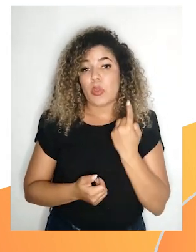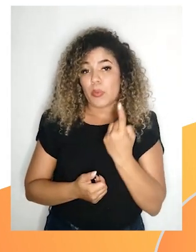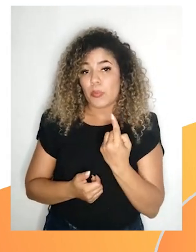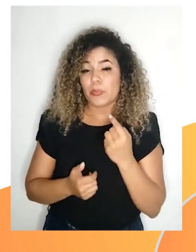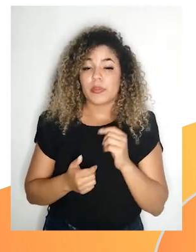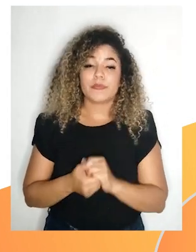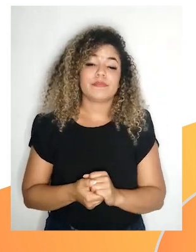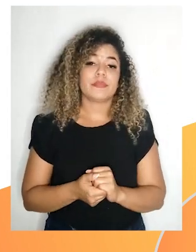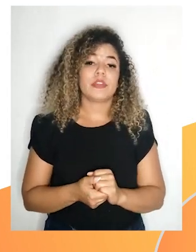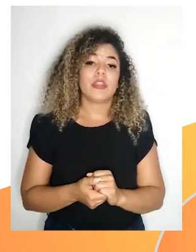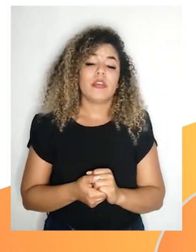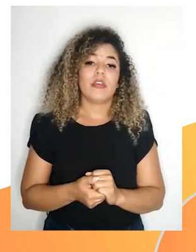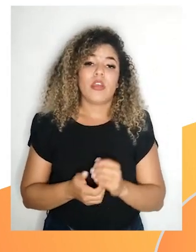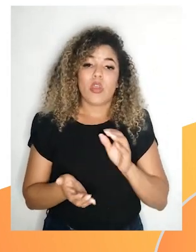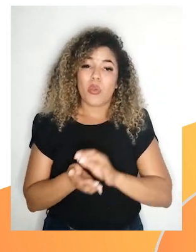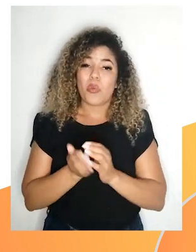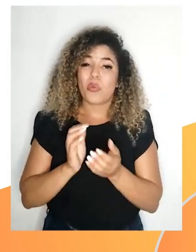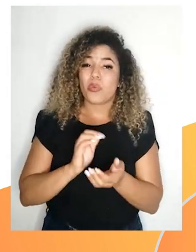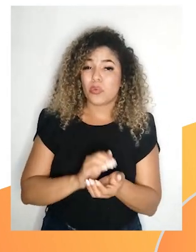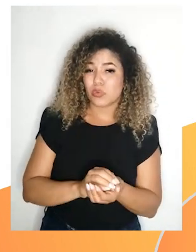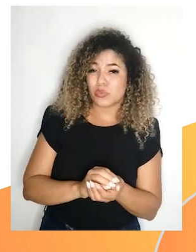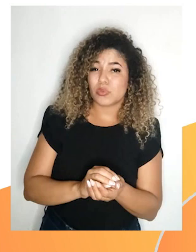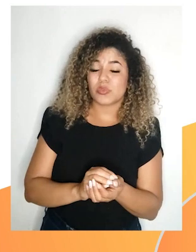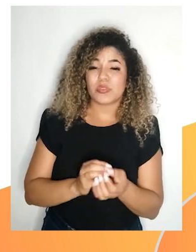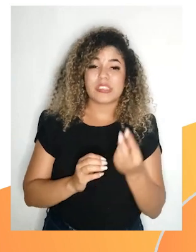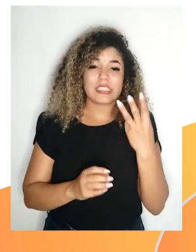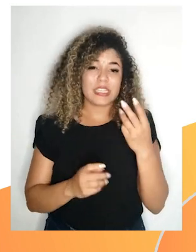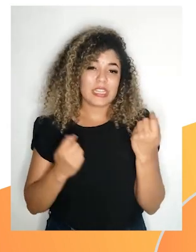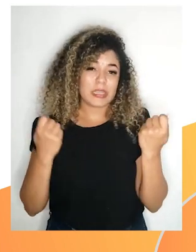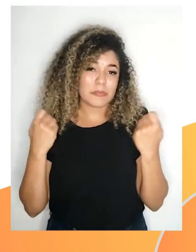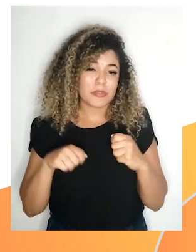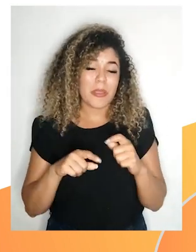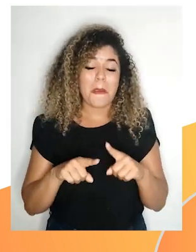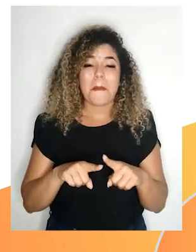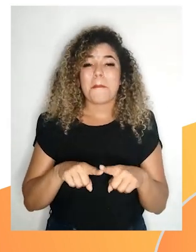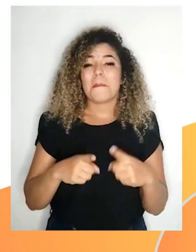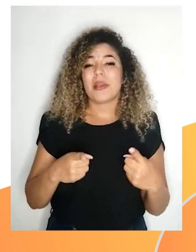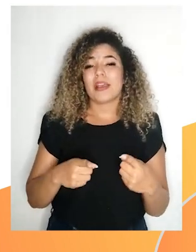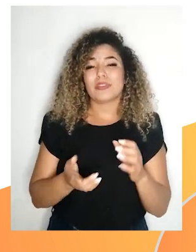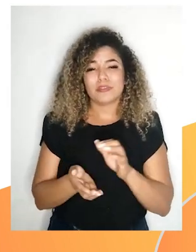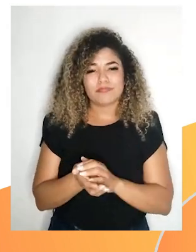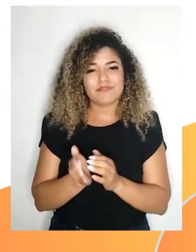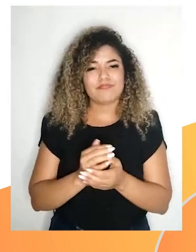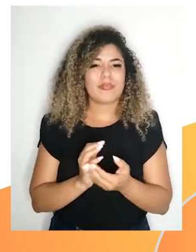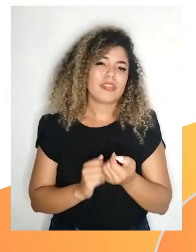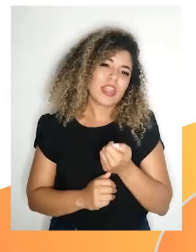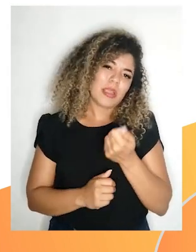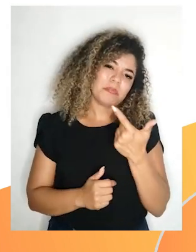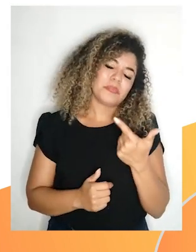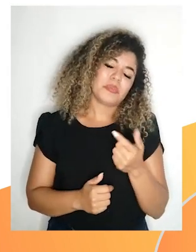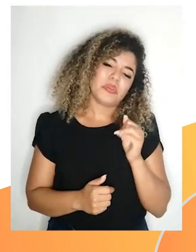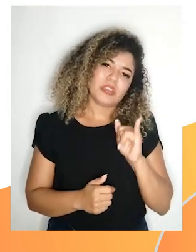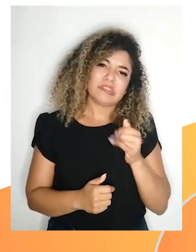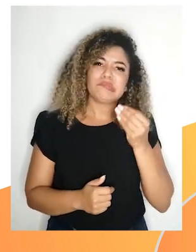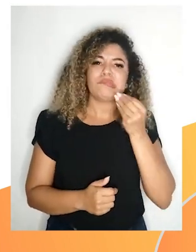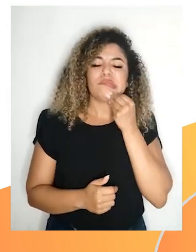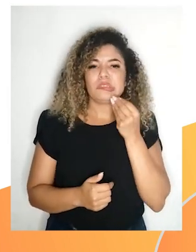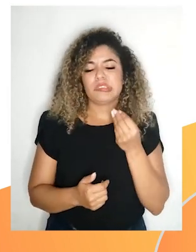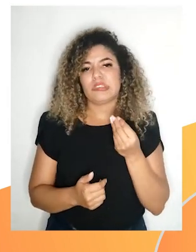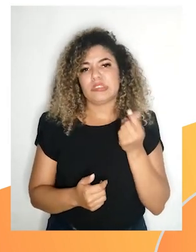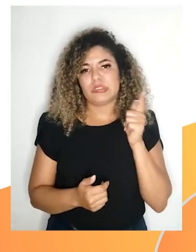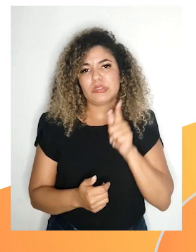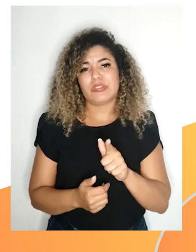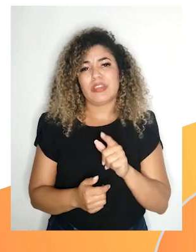tem mais chance de sair cuscuz do que chapéu. Mas mesmo assim, o cuscuz ainda não é o que tem mais possibilidades, né? Já